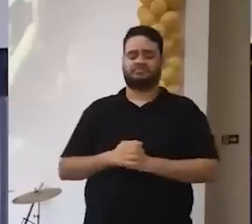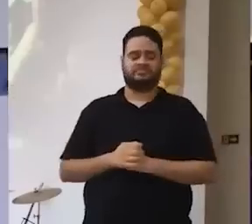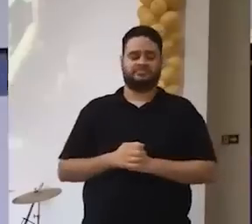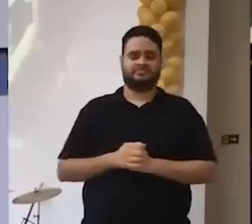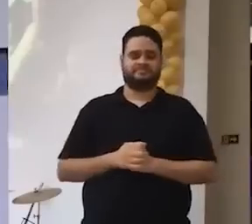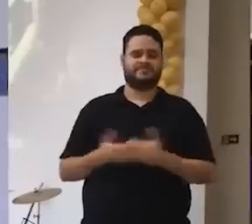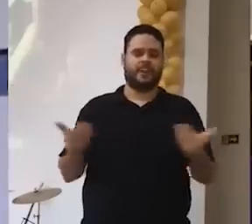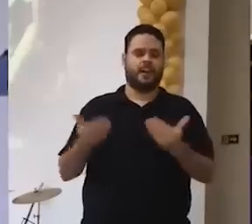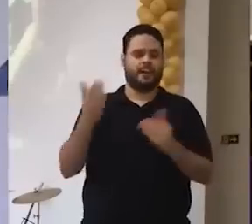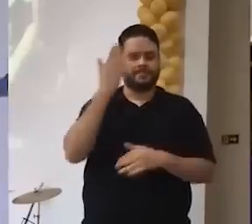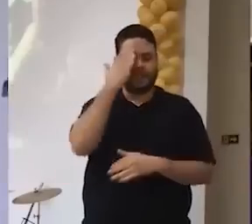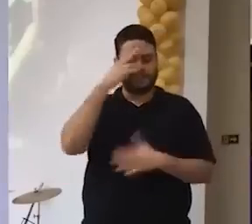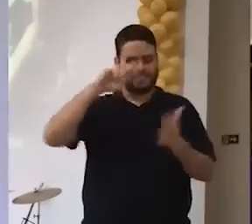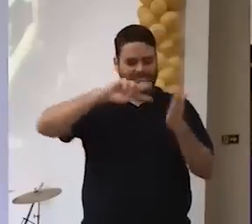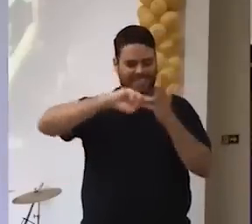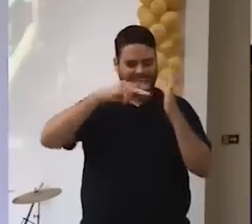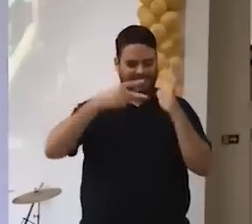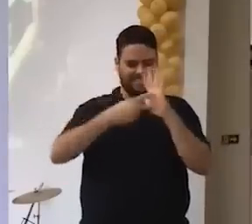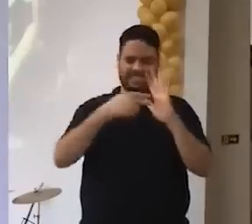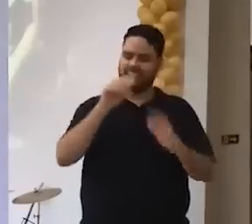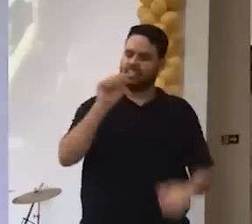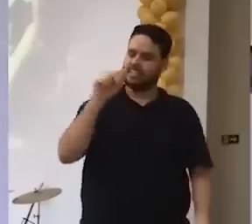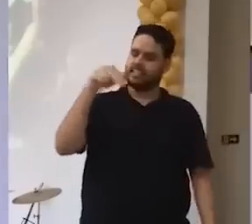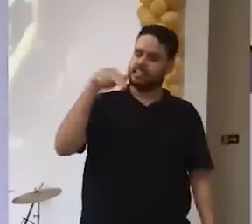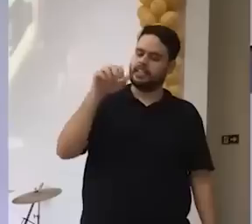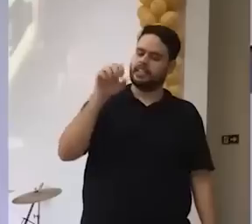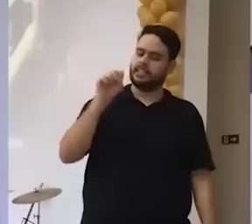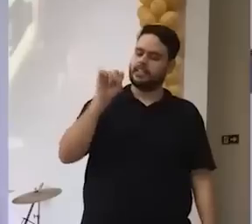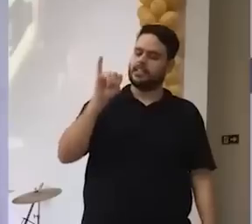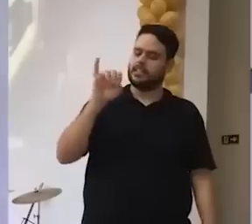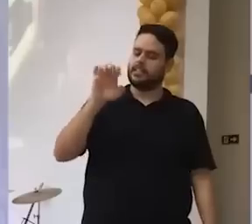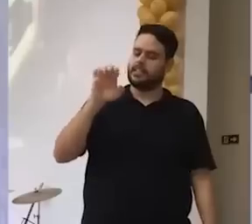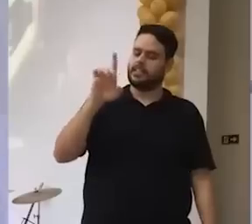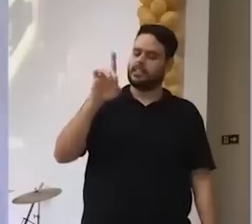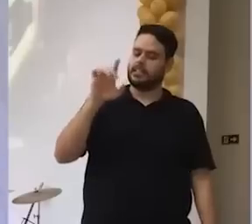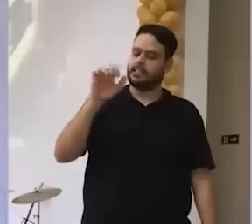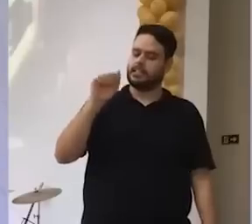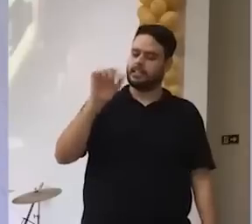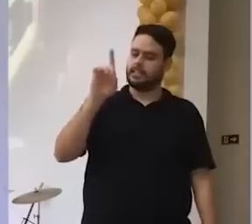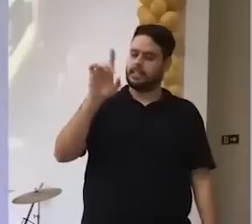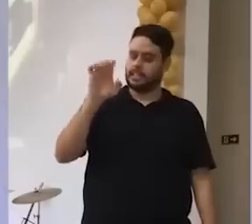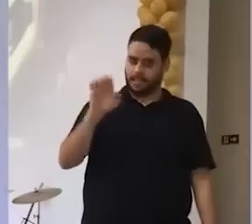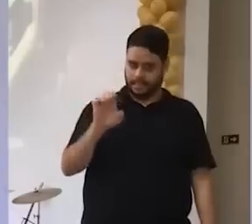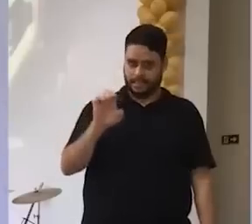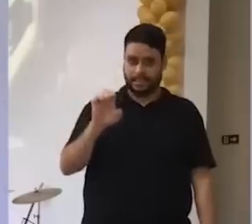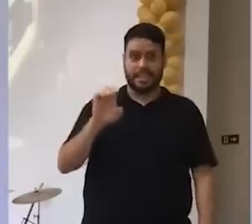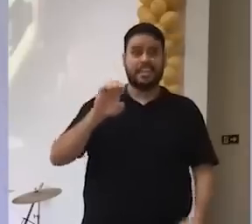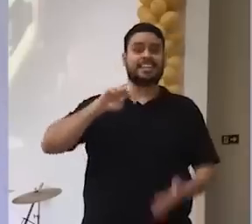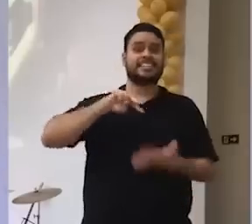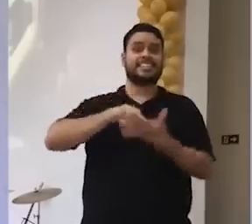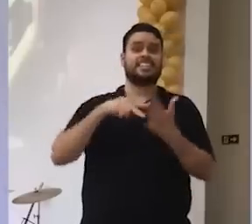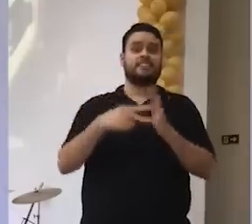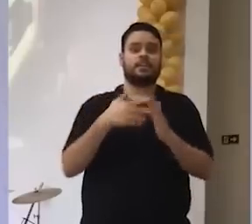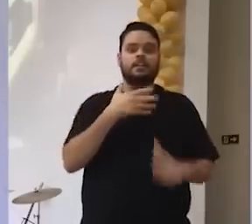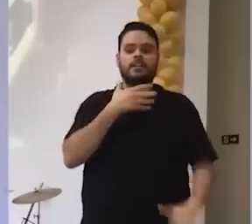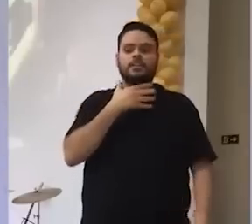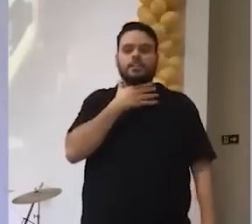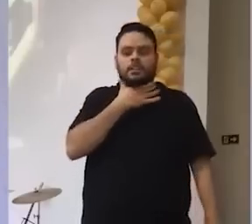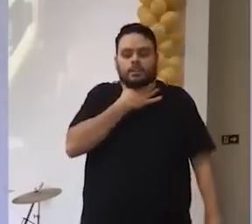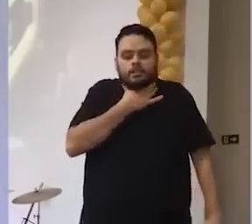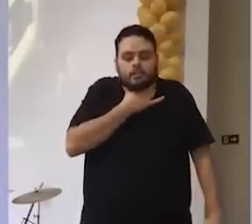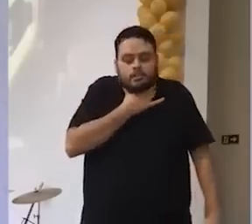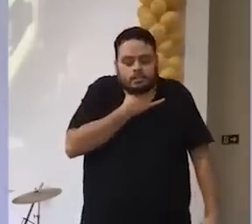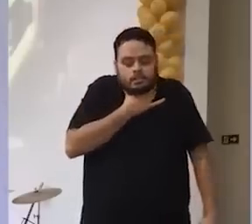Agora, sabe o que significa a palavra ansiedade na língua grega? Significa estrangulamento, apertar o